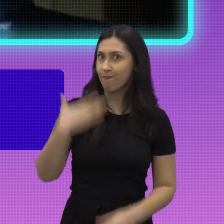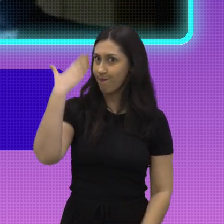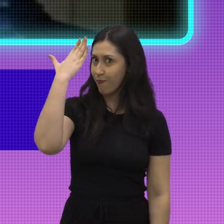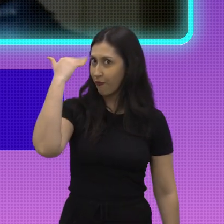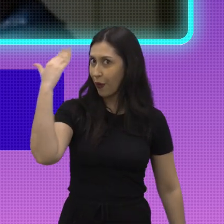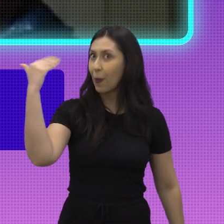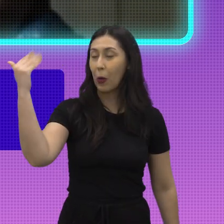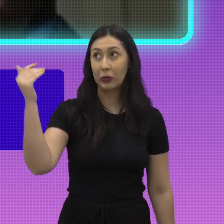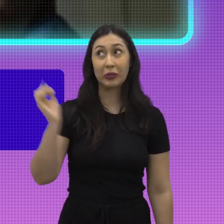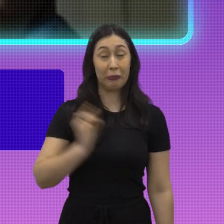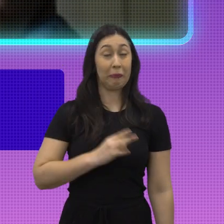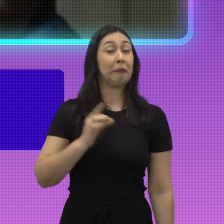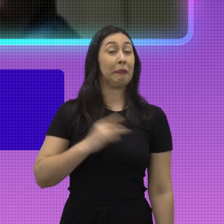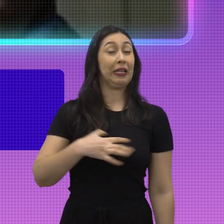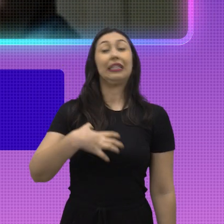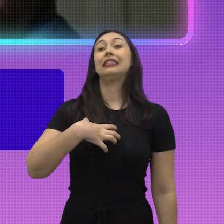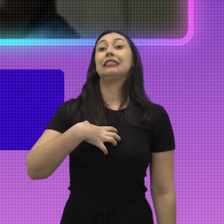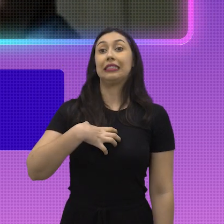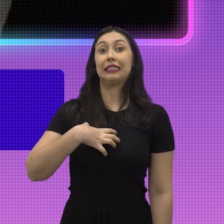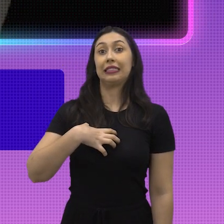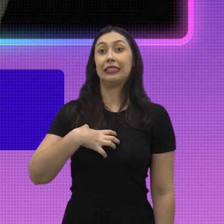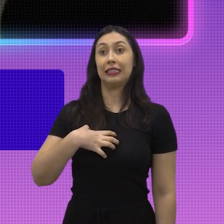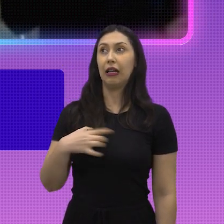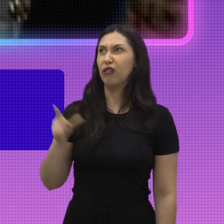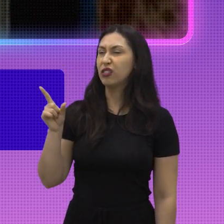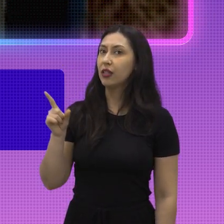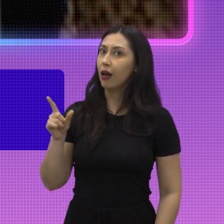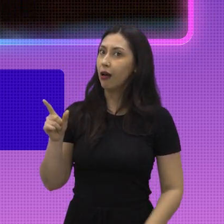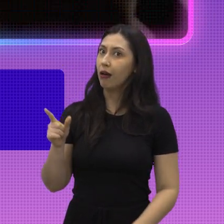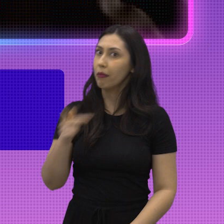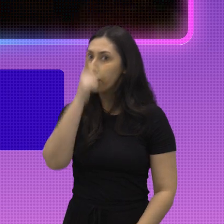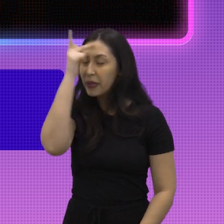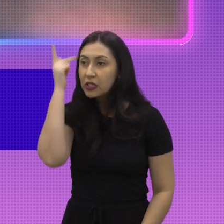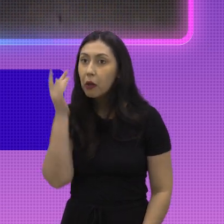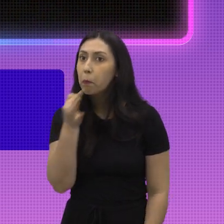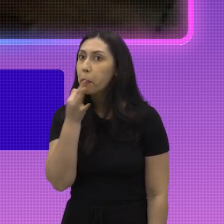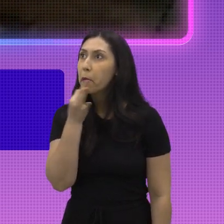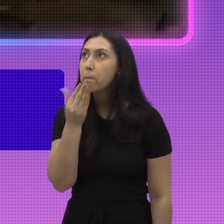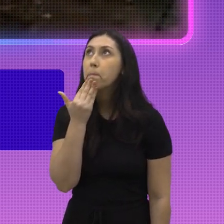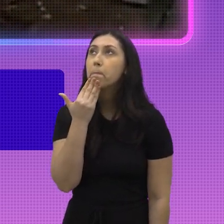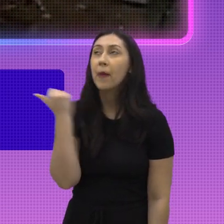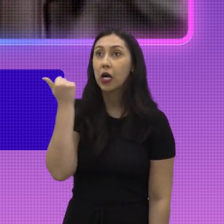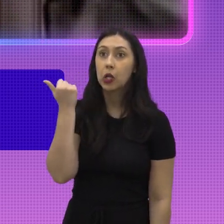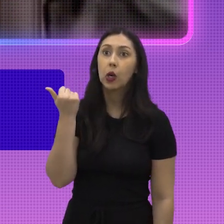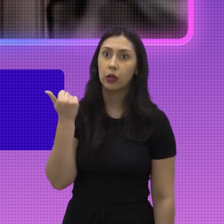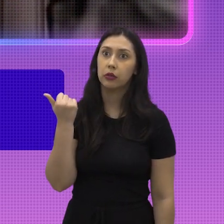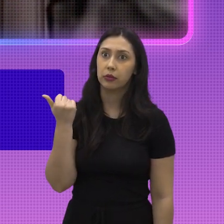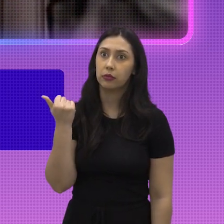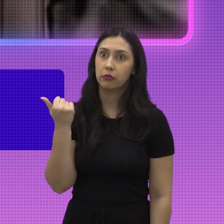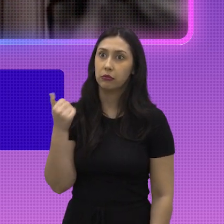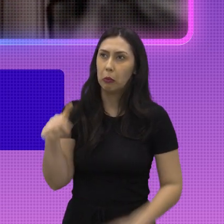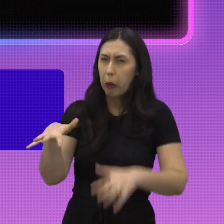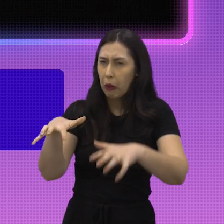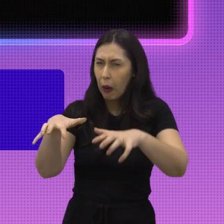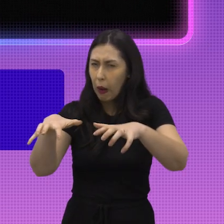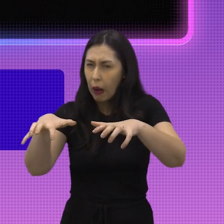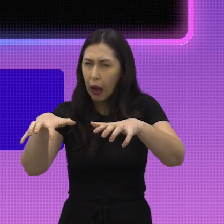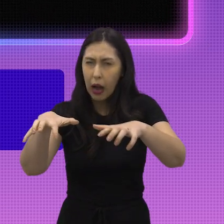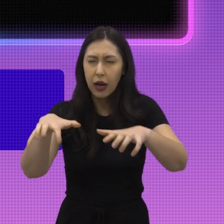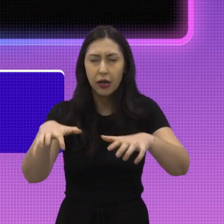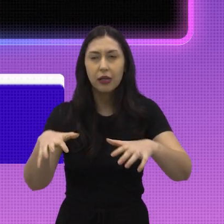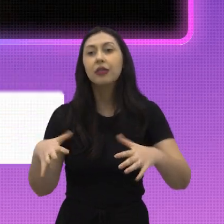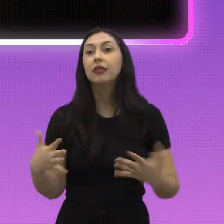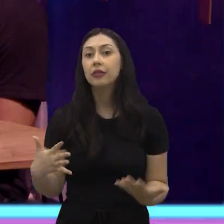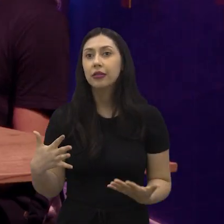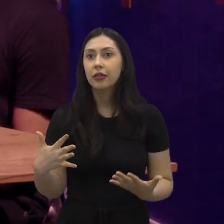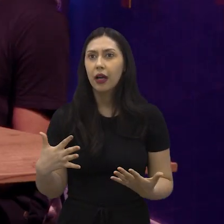que dá muito medo. Então, considerado por muitos o melhor filme de terror de todos os tempos. Uhum. Terror e horror de todos os